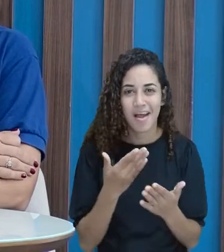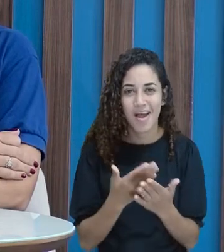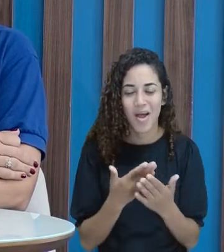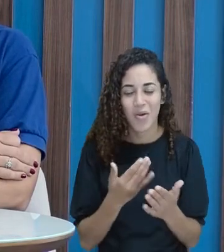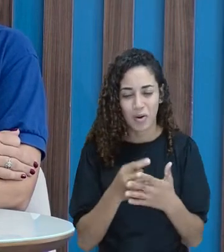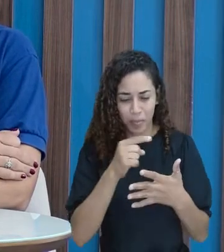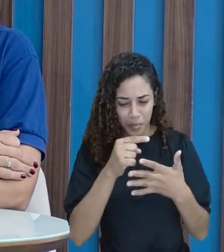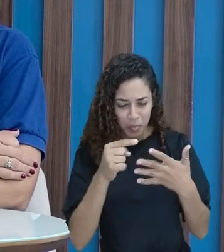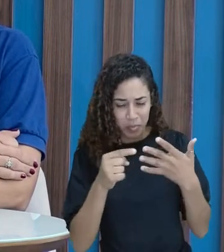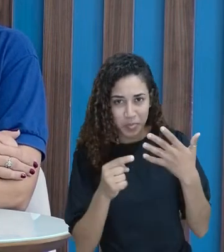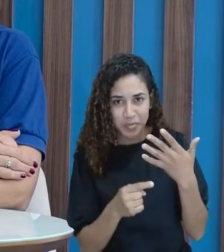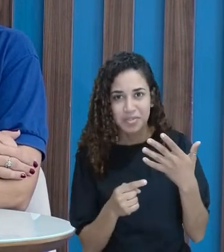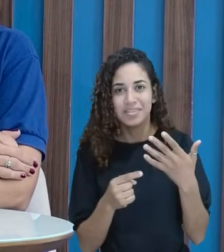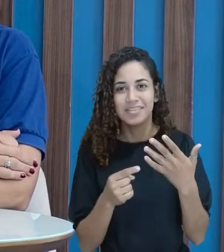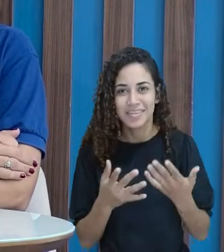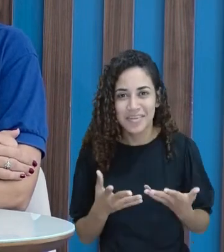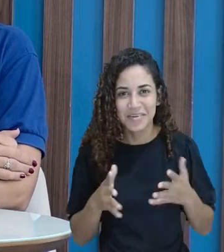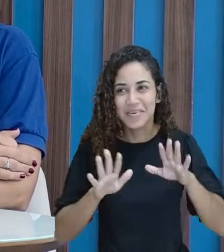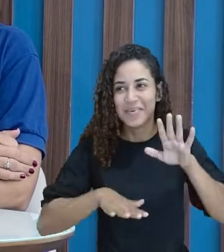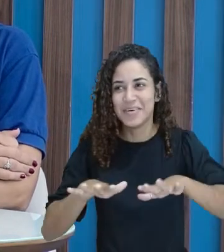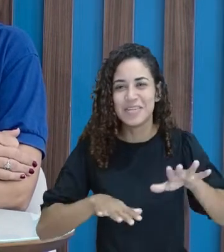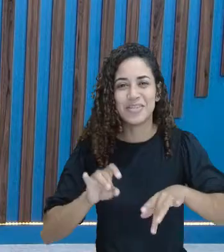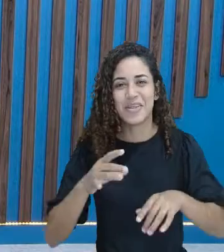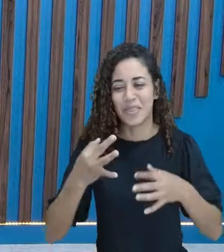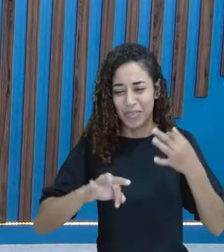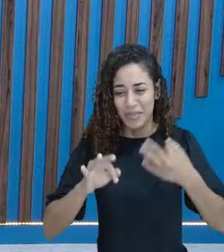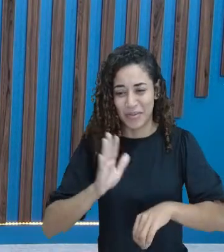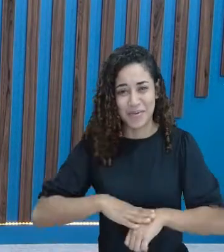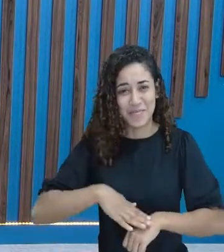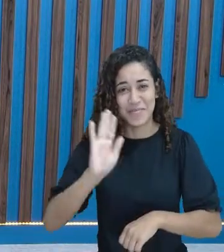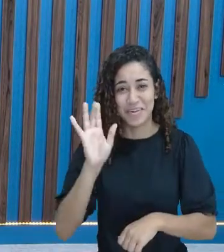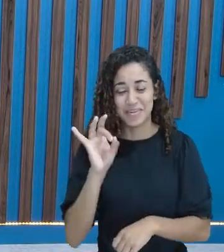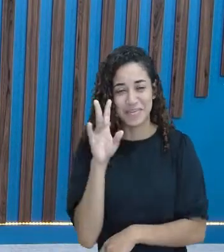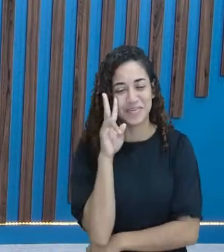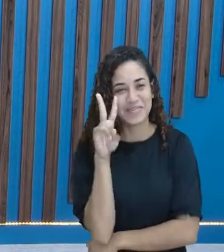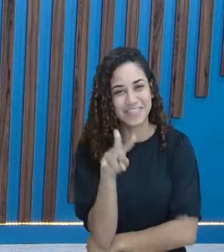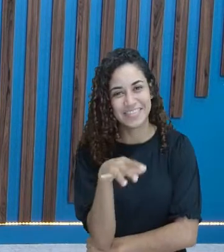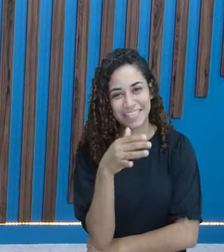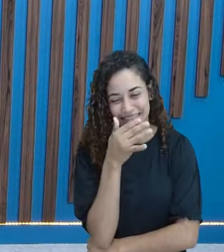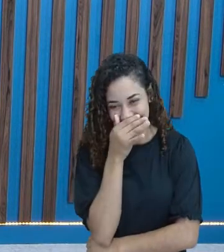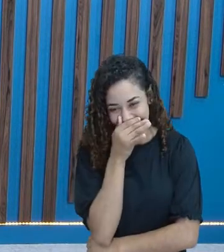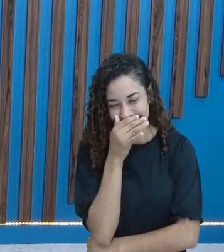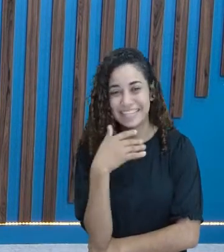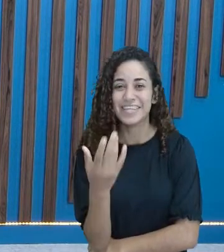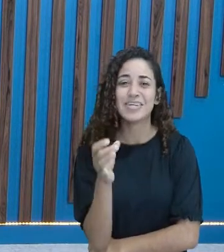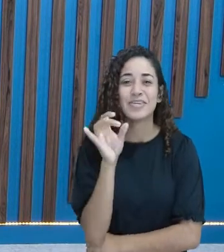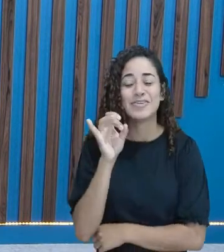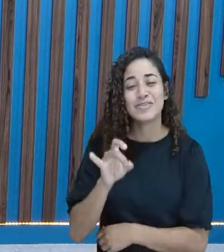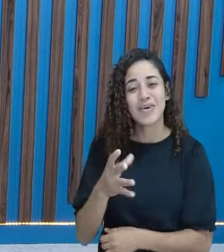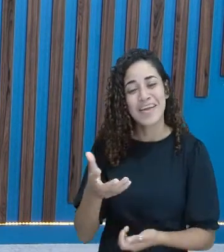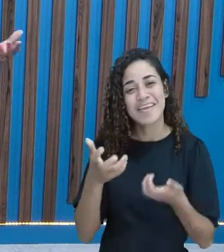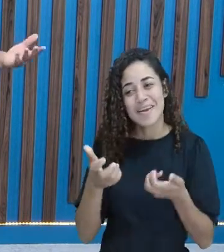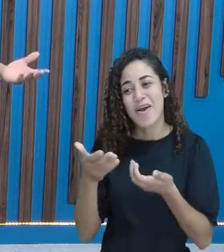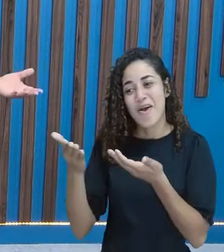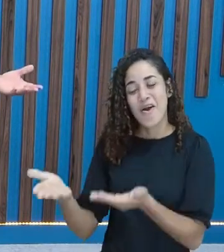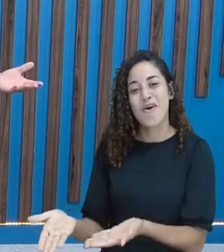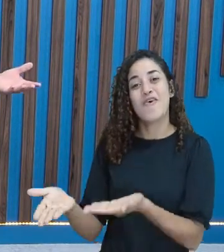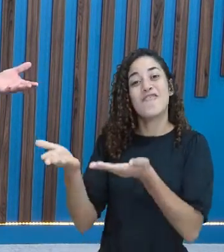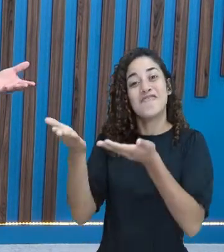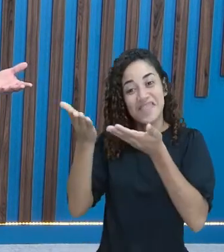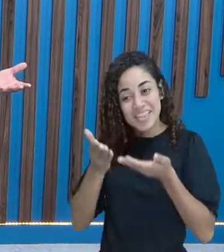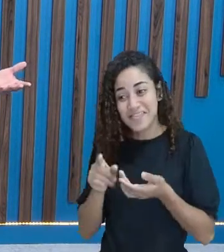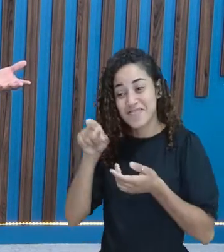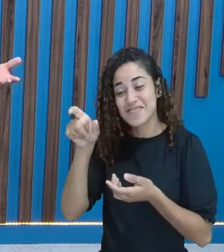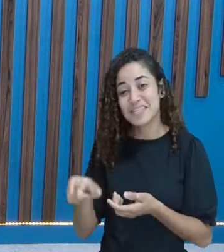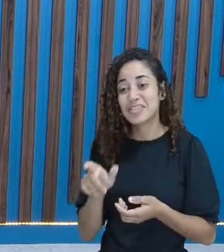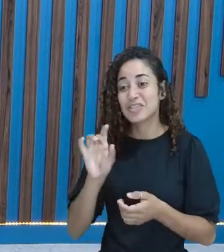Fiquei com mais dor ainda, só em ver. Professora, eu que estava pensando em convidá-la para ser a parte prática da